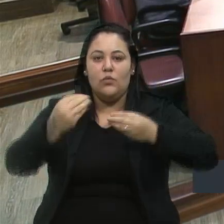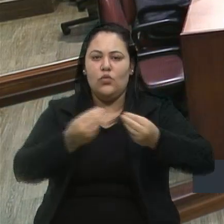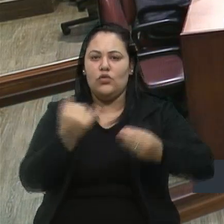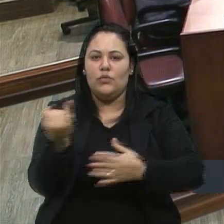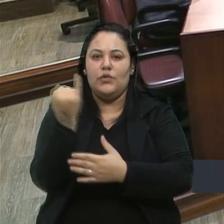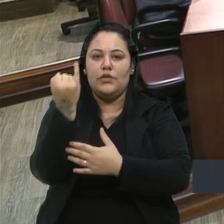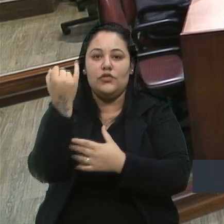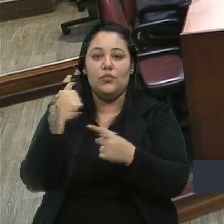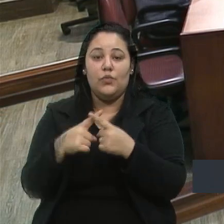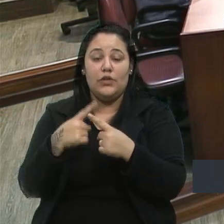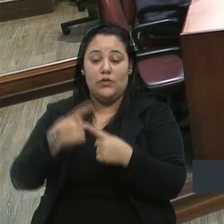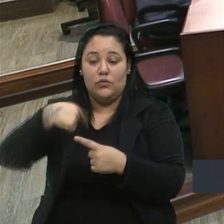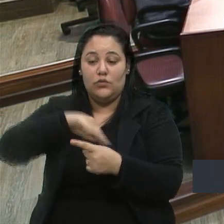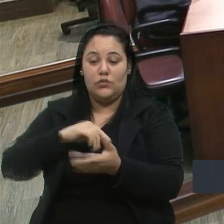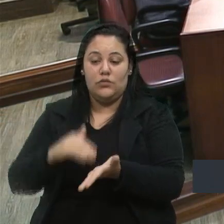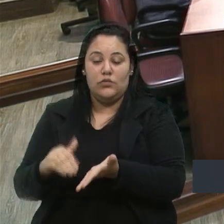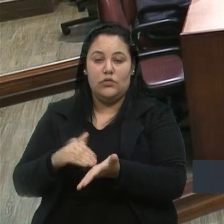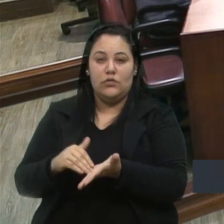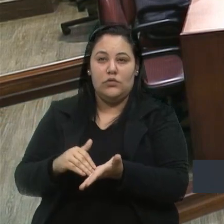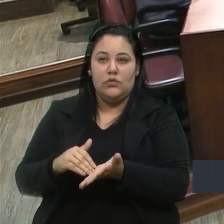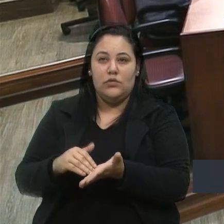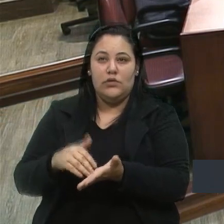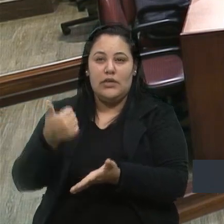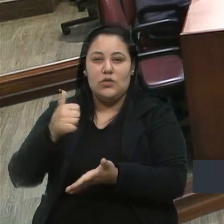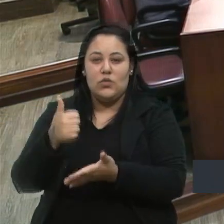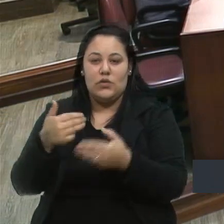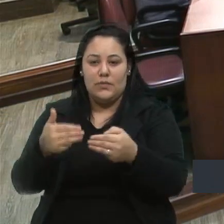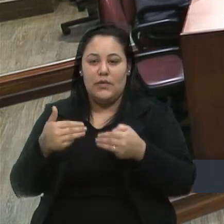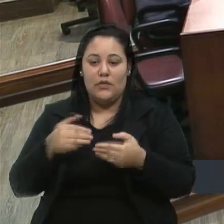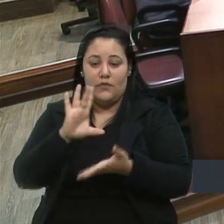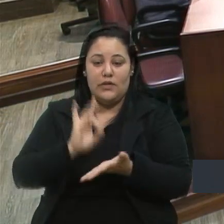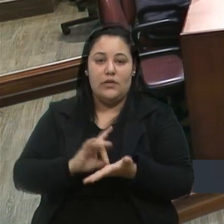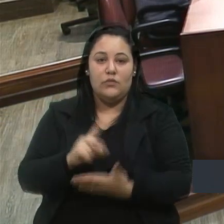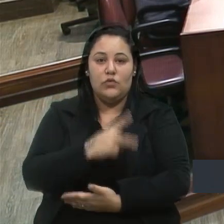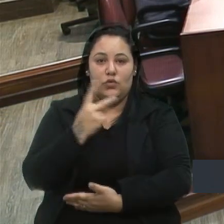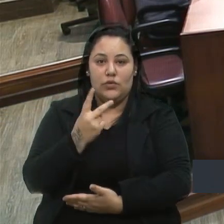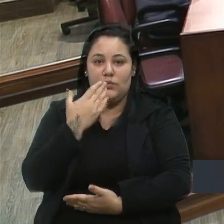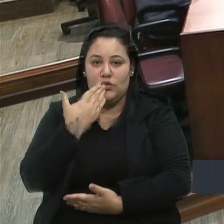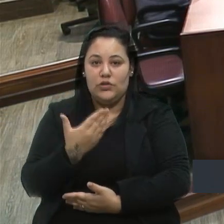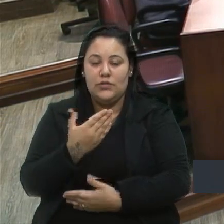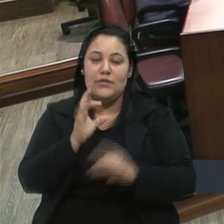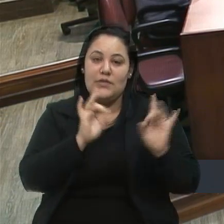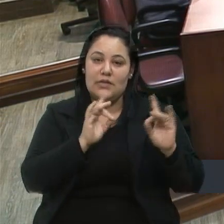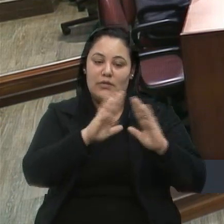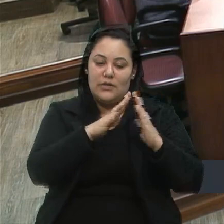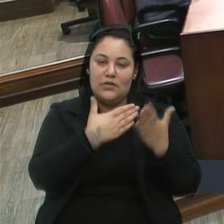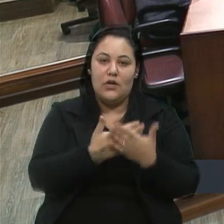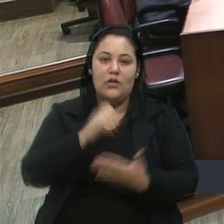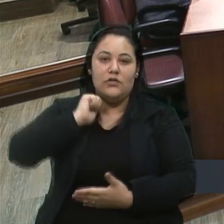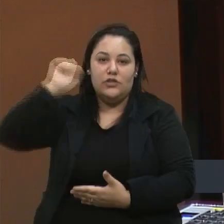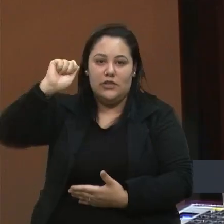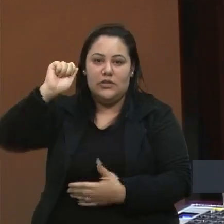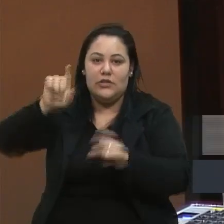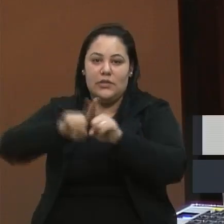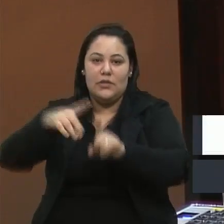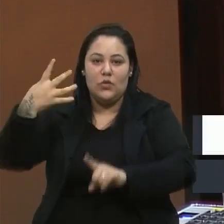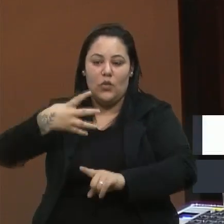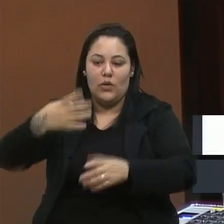nosso gabinete, das 11 emendas, protocolou 2, em especial do Colégio Tiradentes e do 4º Batalhão de Polícia de